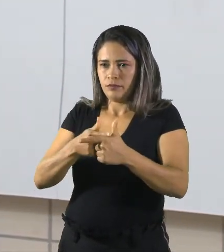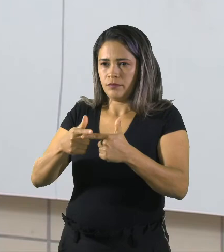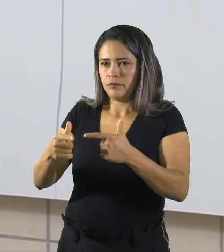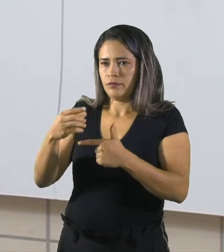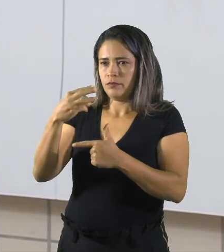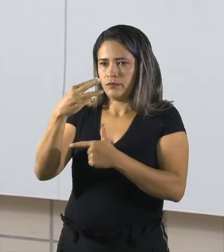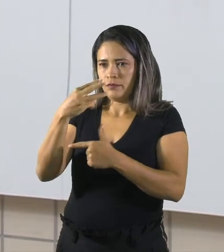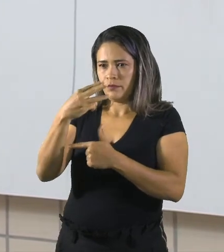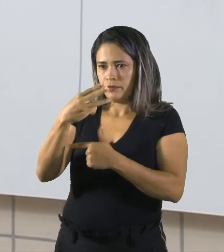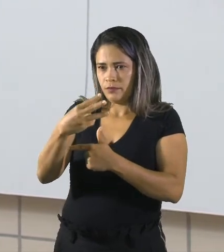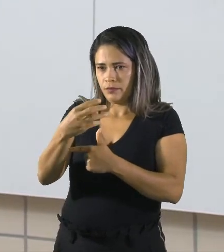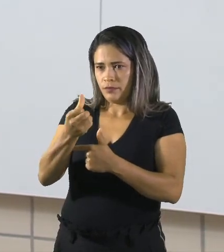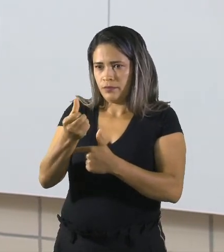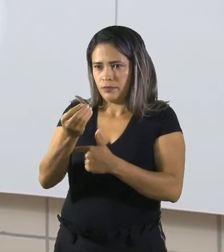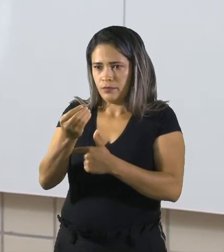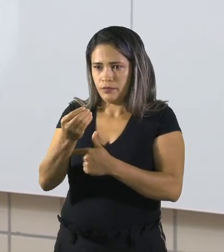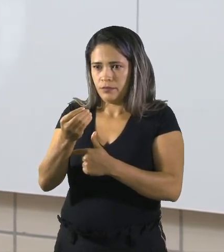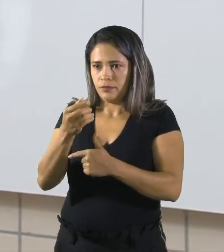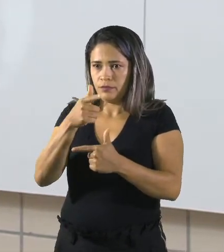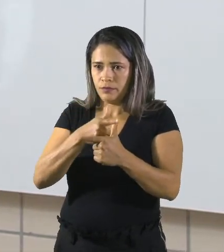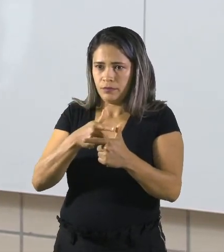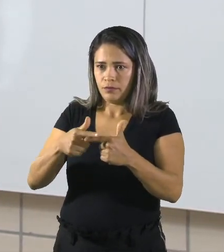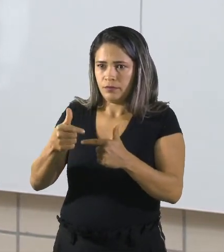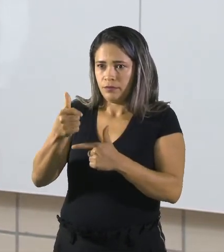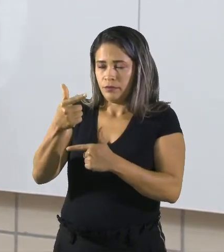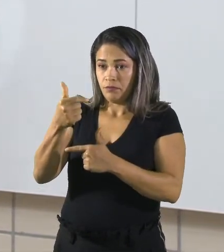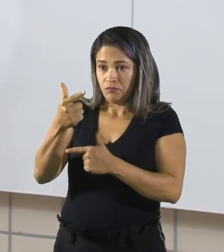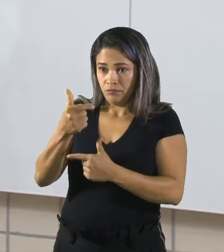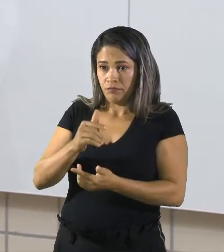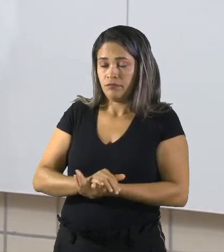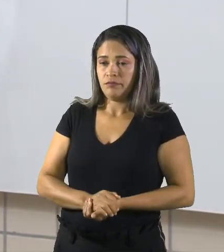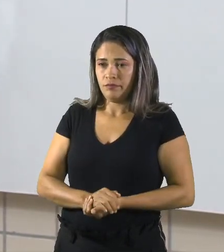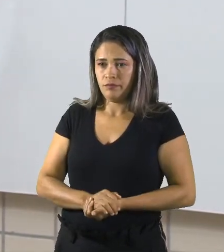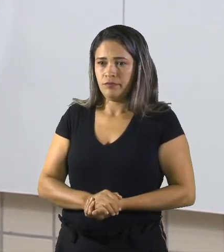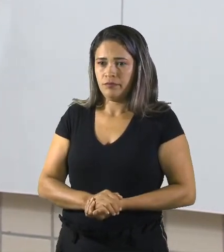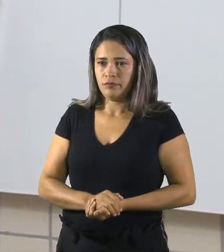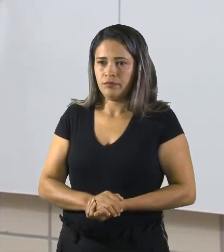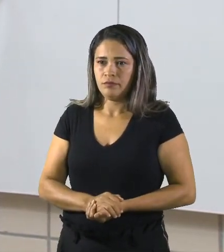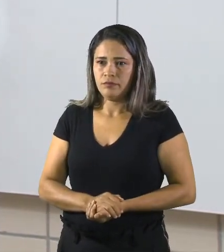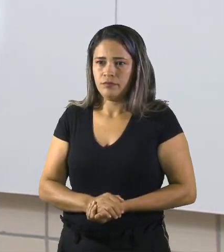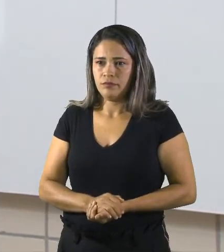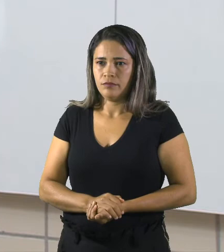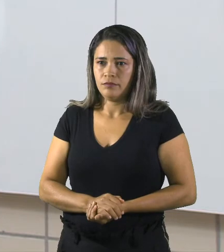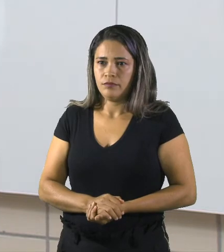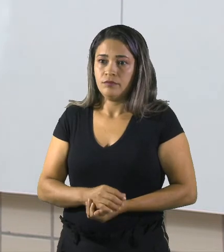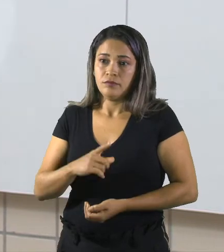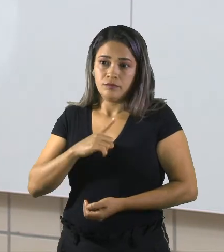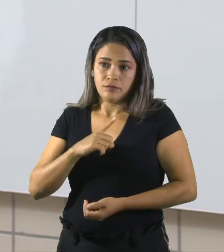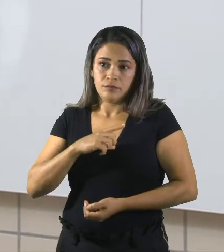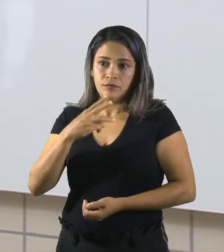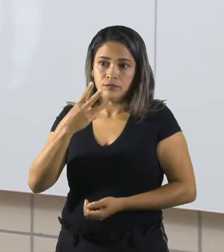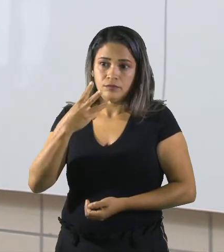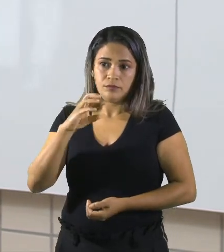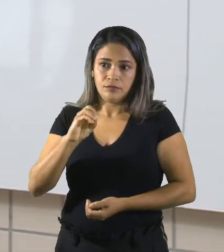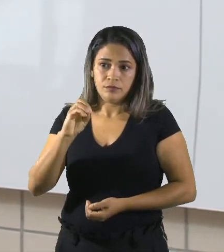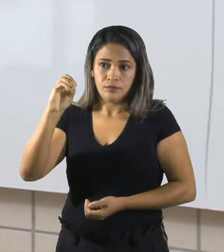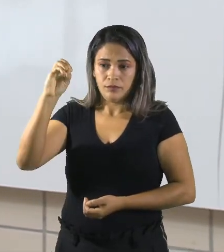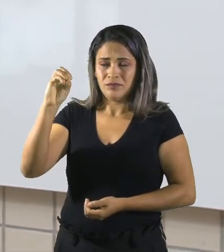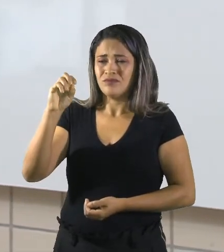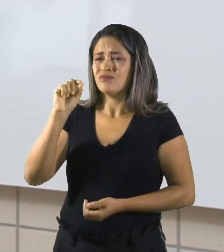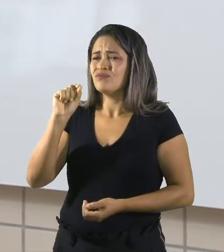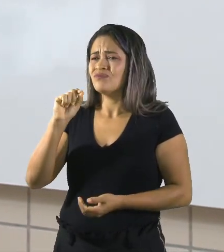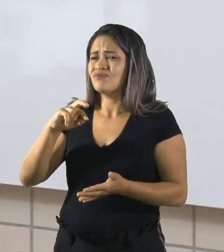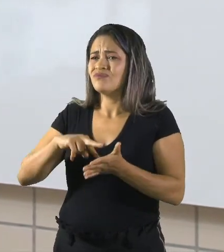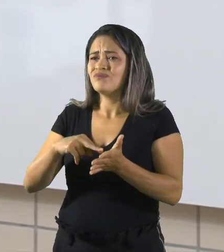360 por 12, eu vou ter exatamente 30 graus. Professor, o que